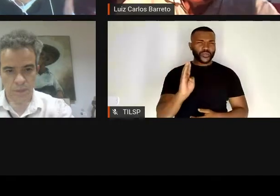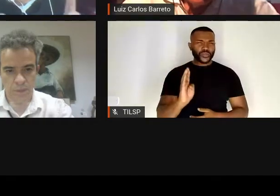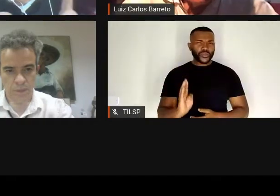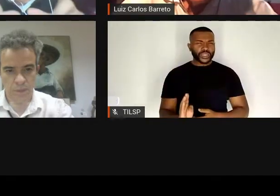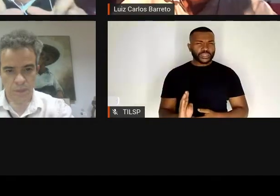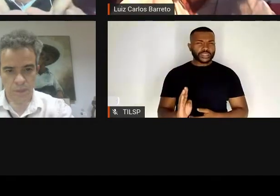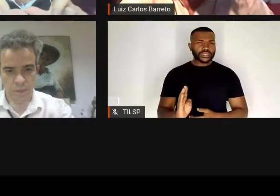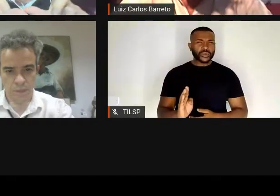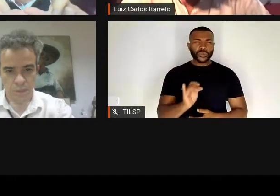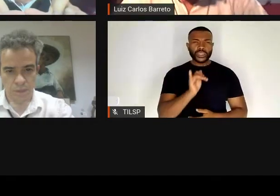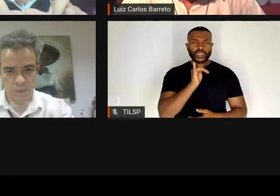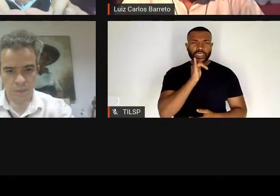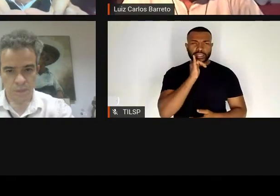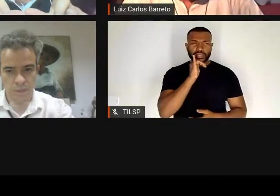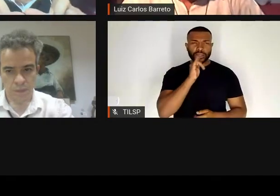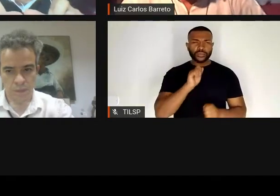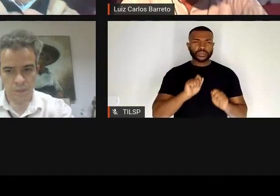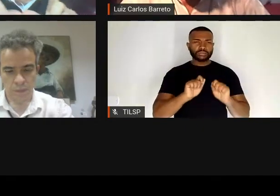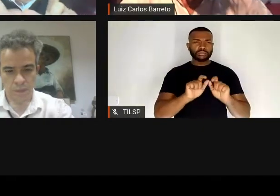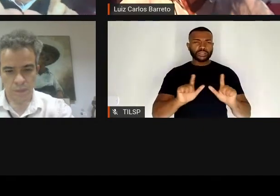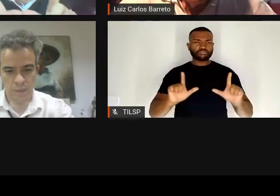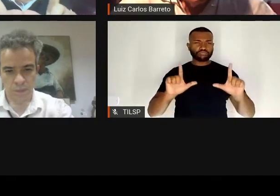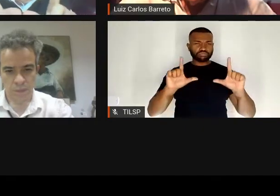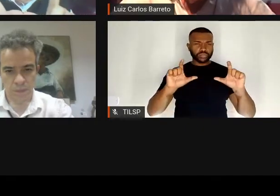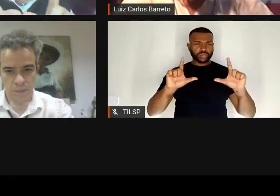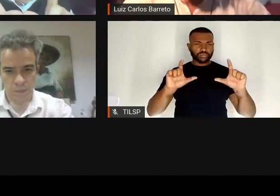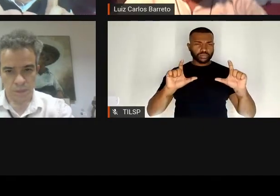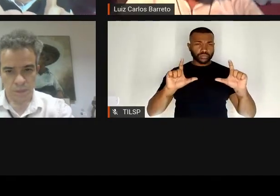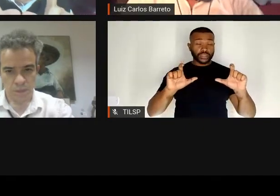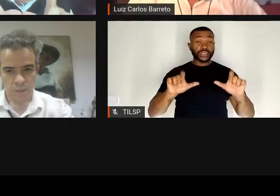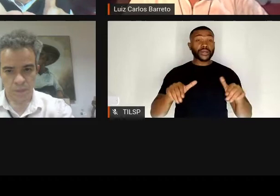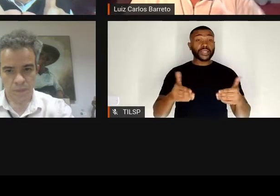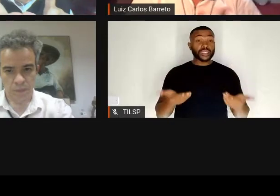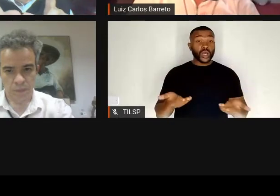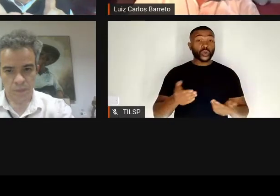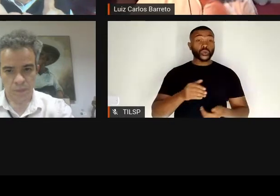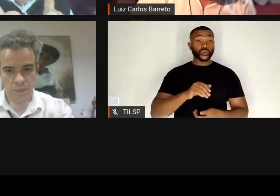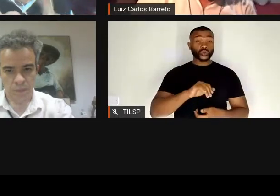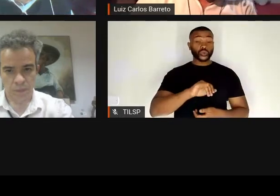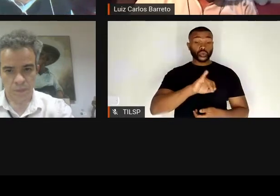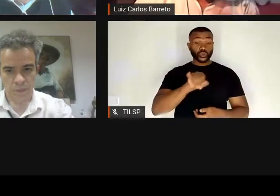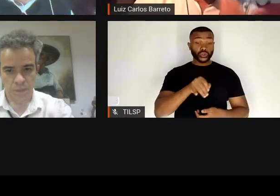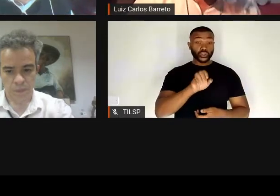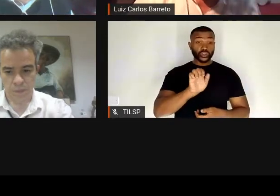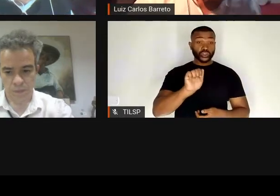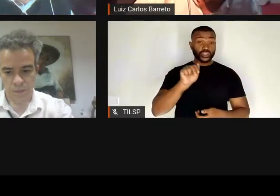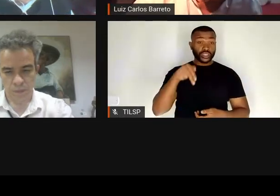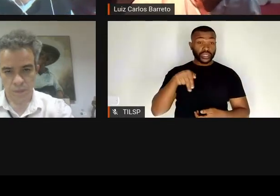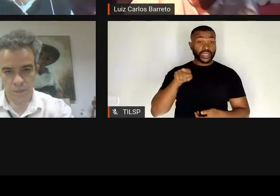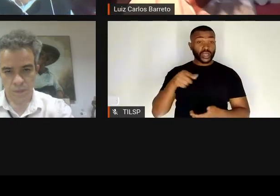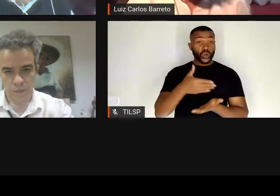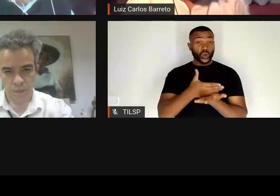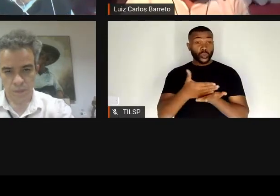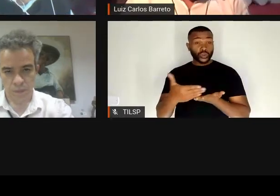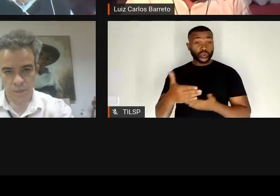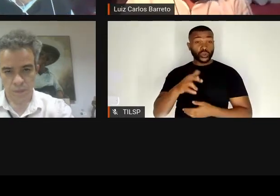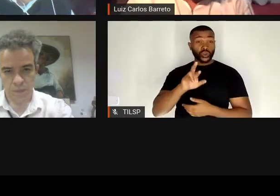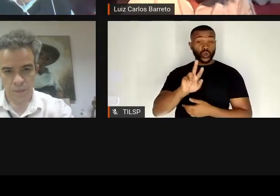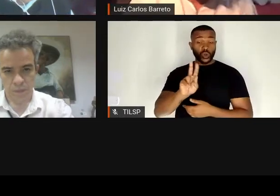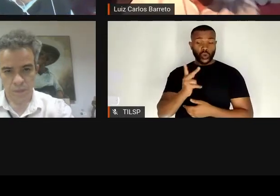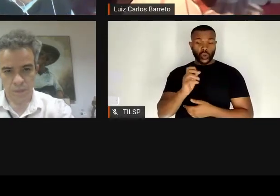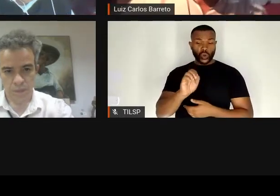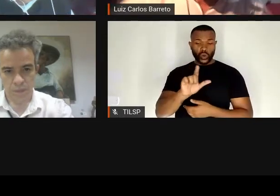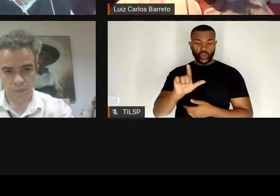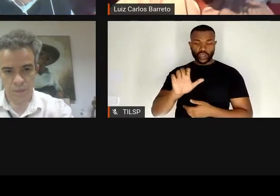de speed gráfico. O Jamanzon é que introduziu a Rolleiflex, que